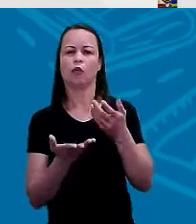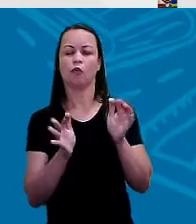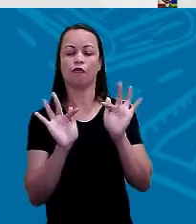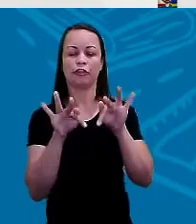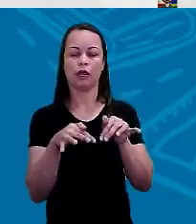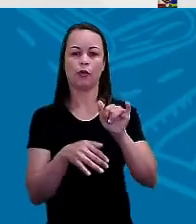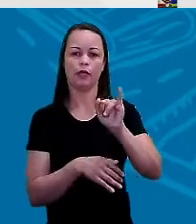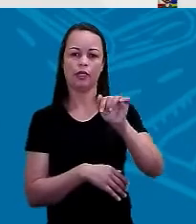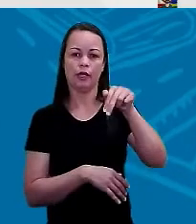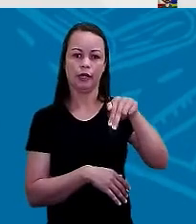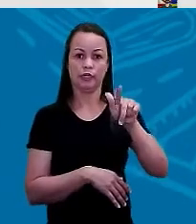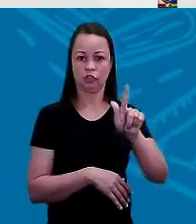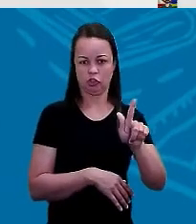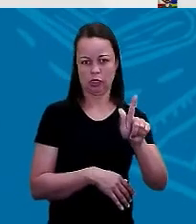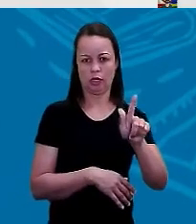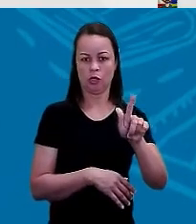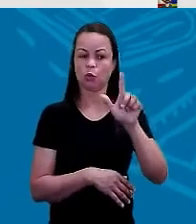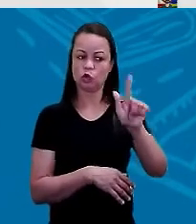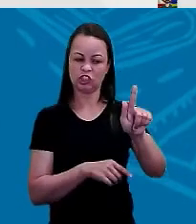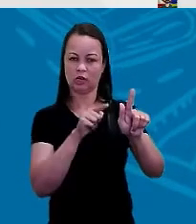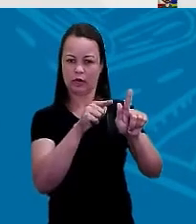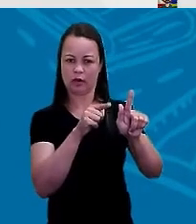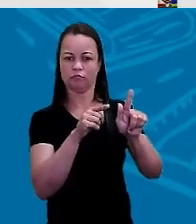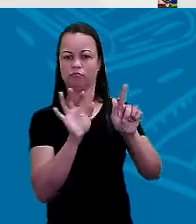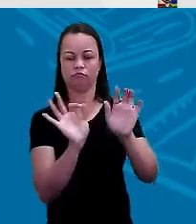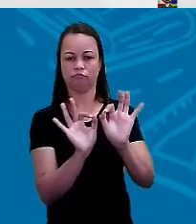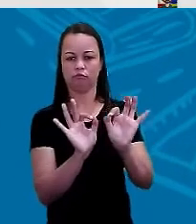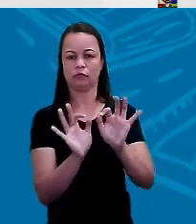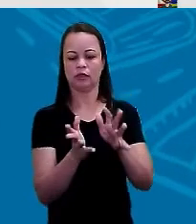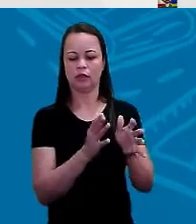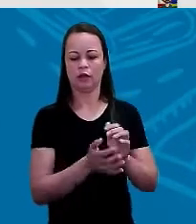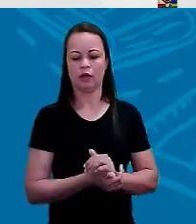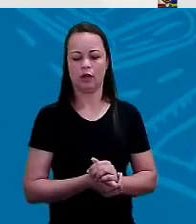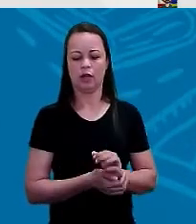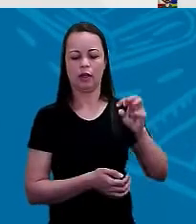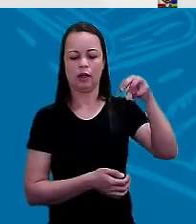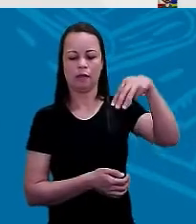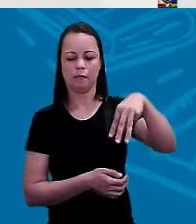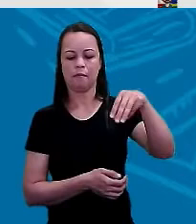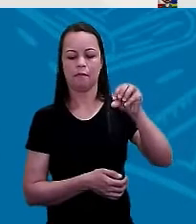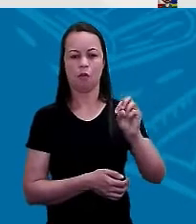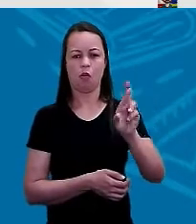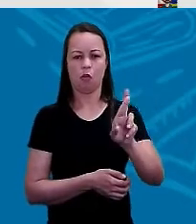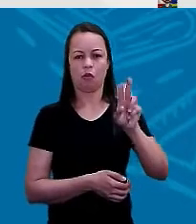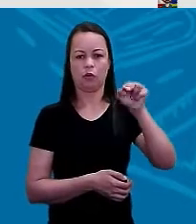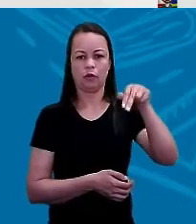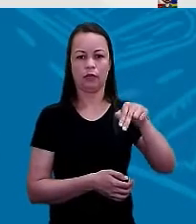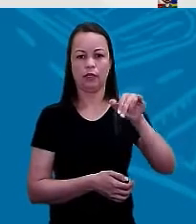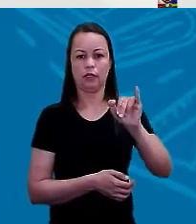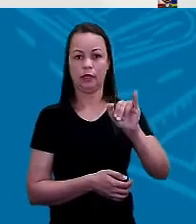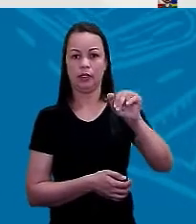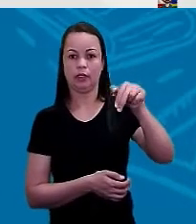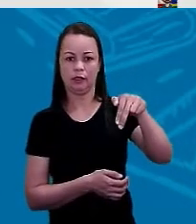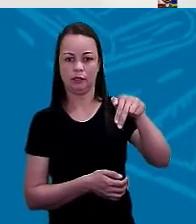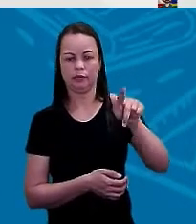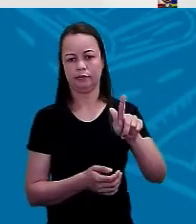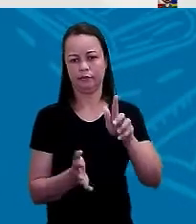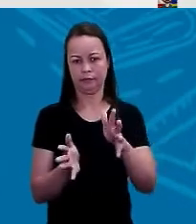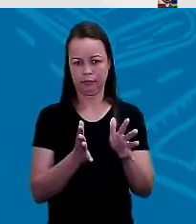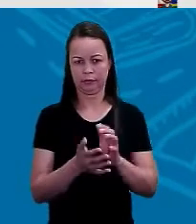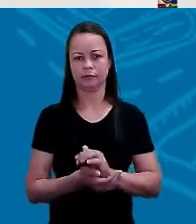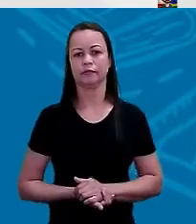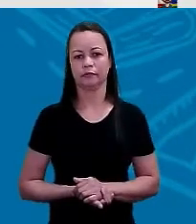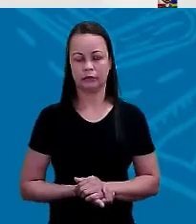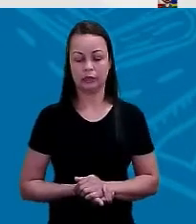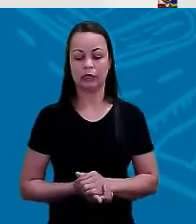a gente nunca vai pronunciar o G, tá? Pronuncia só até o então. Morning, não é morning. Morning tem a ver com morango. Morango em inglês não é